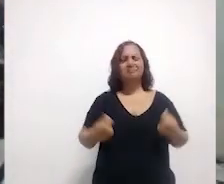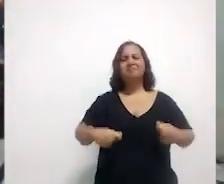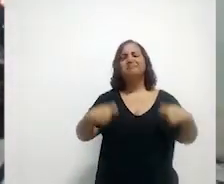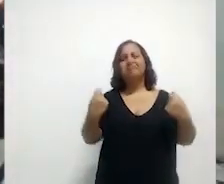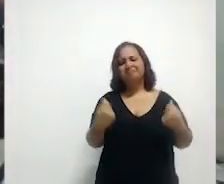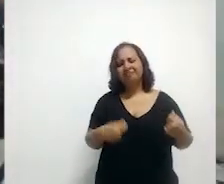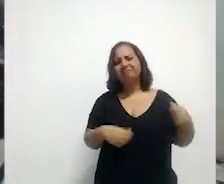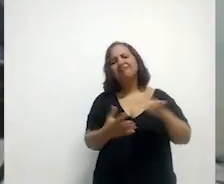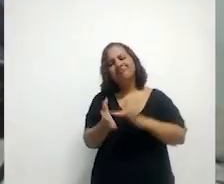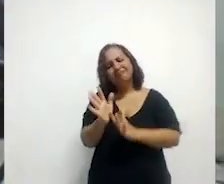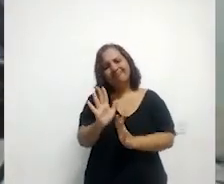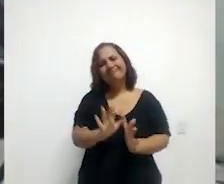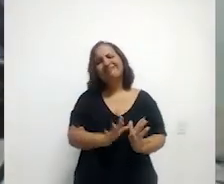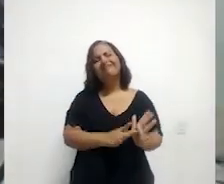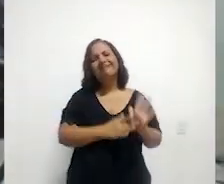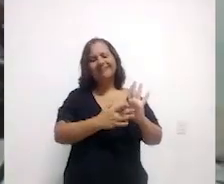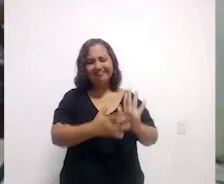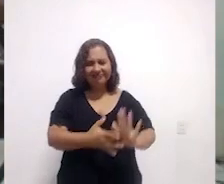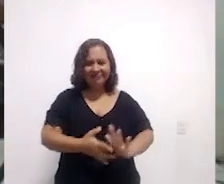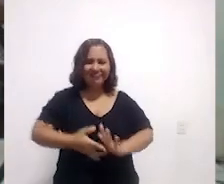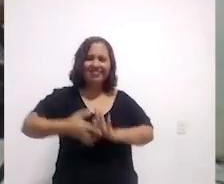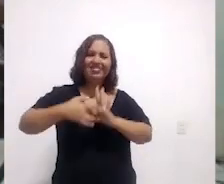respirar.